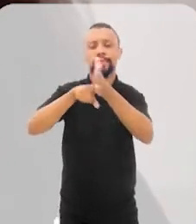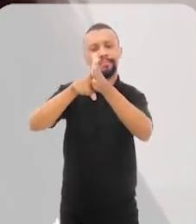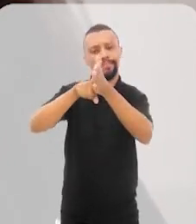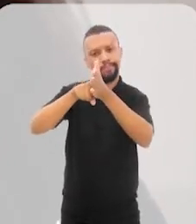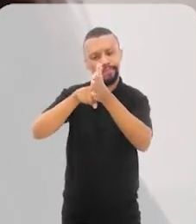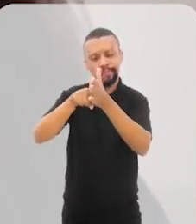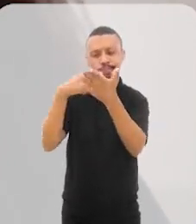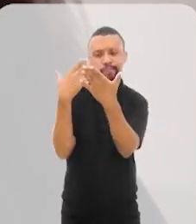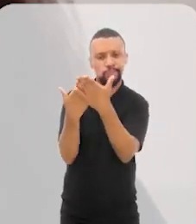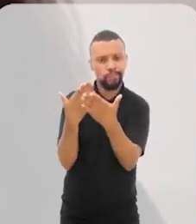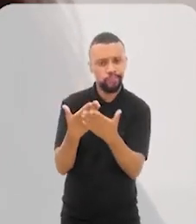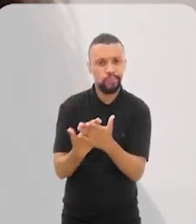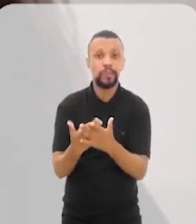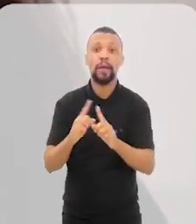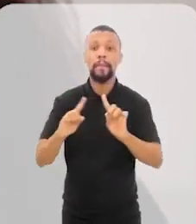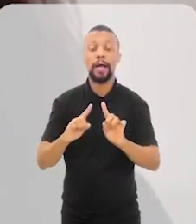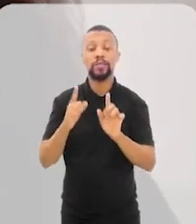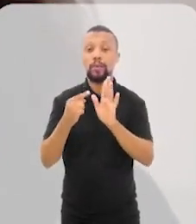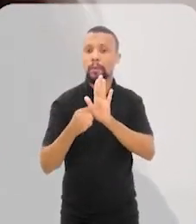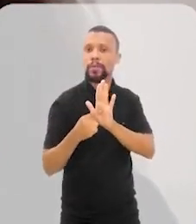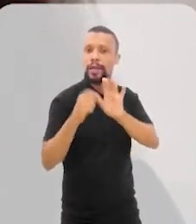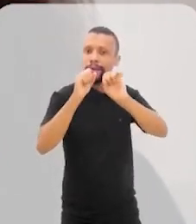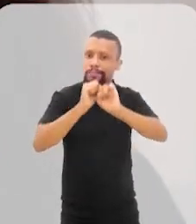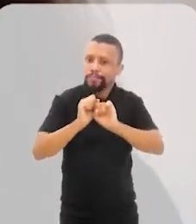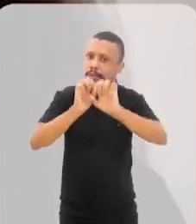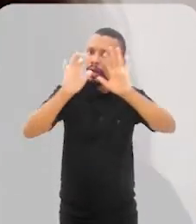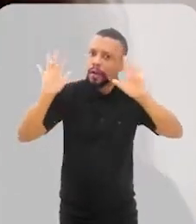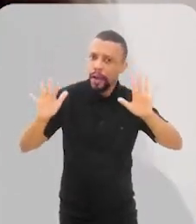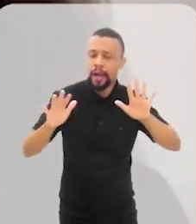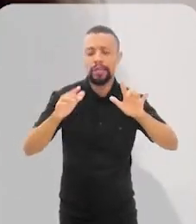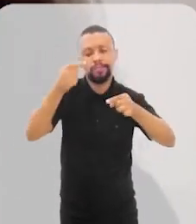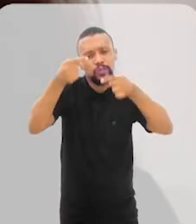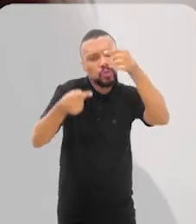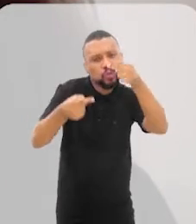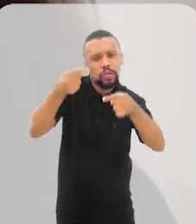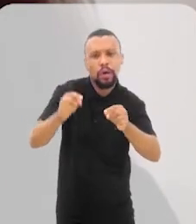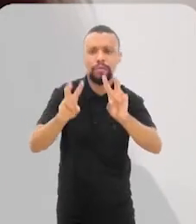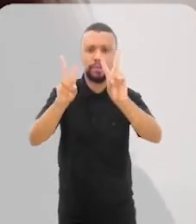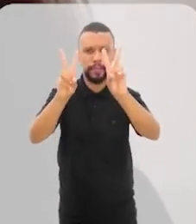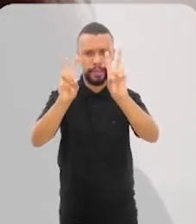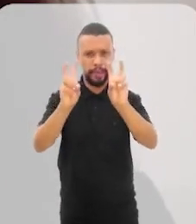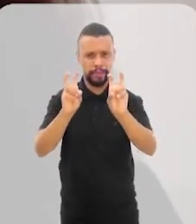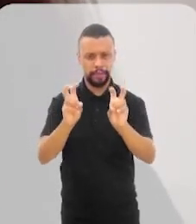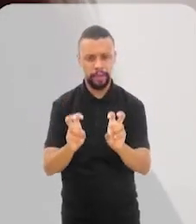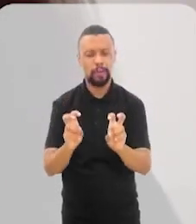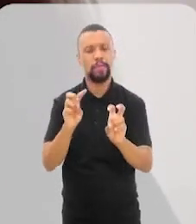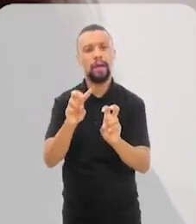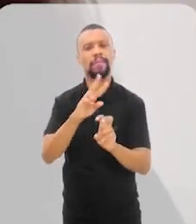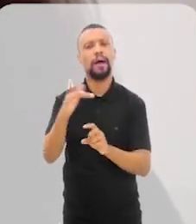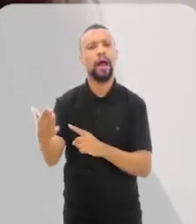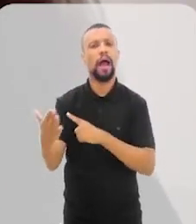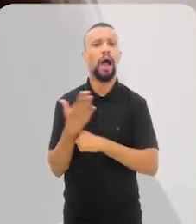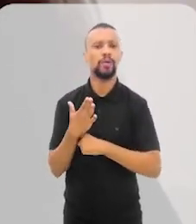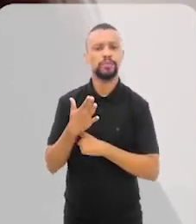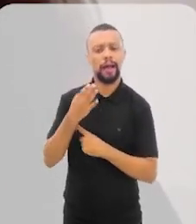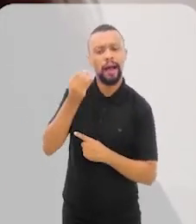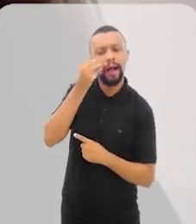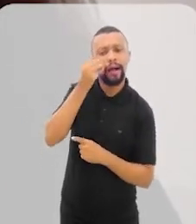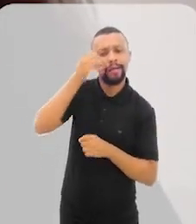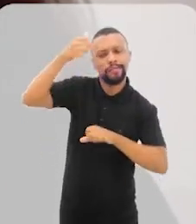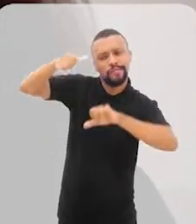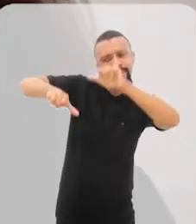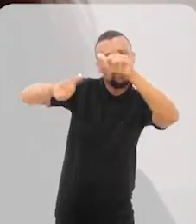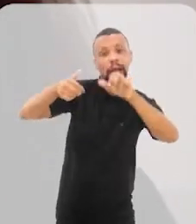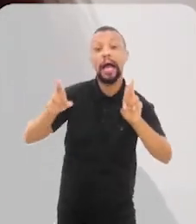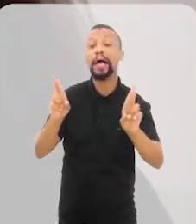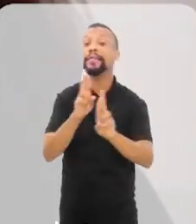devem acontecer. Eu acho que trazer a baila, trazer à luz essa discussão e tal, vai ajudar a verificar justamente